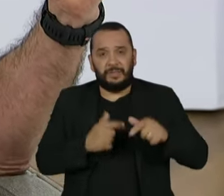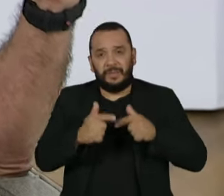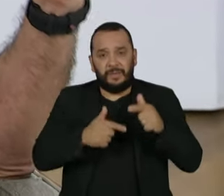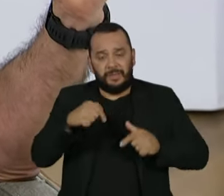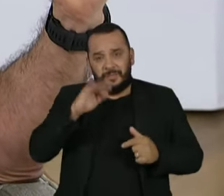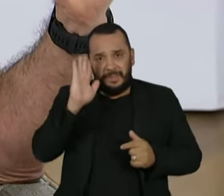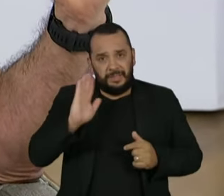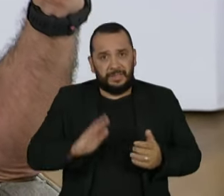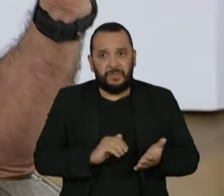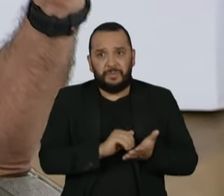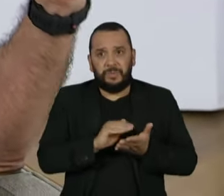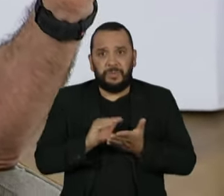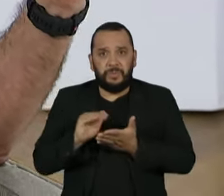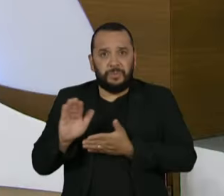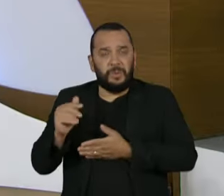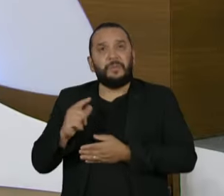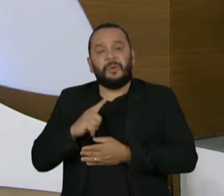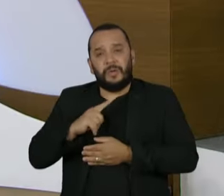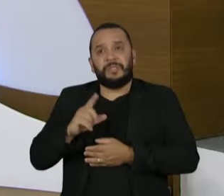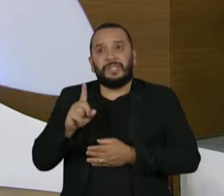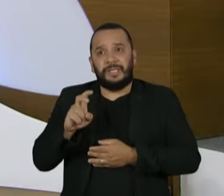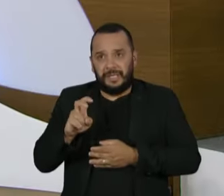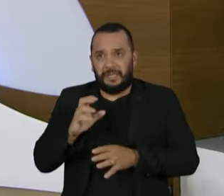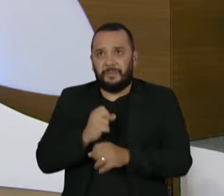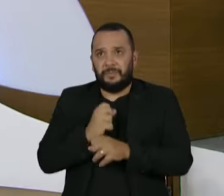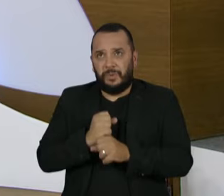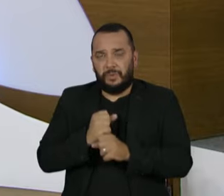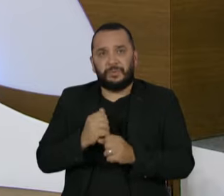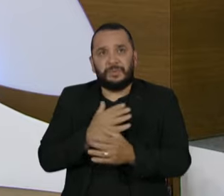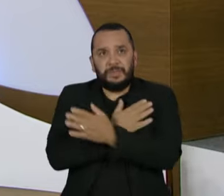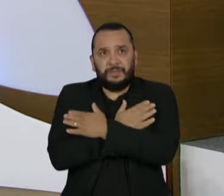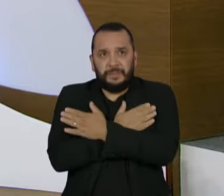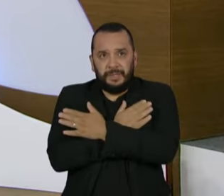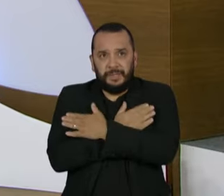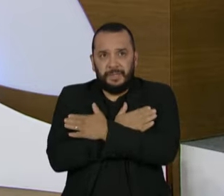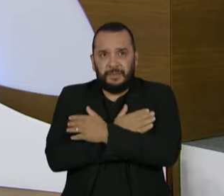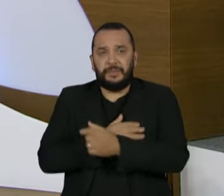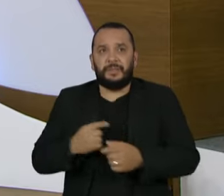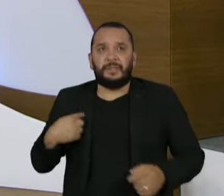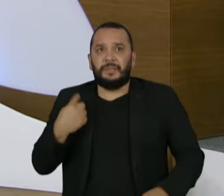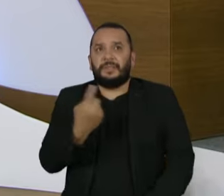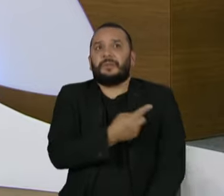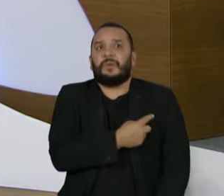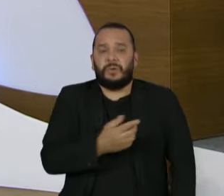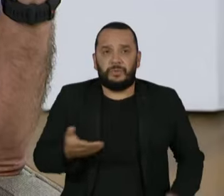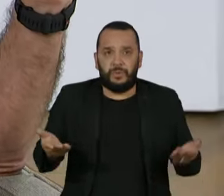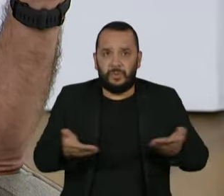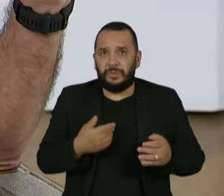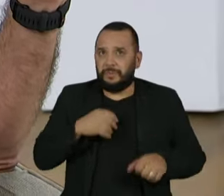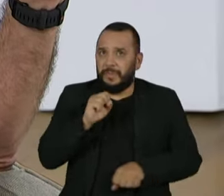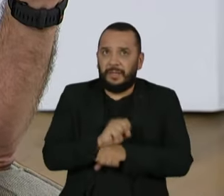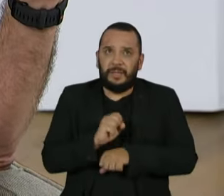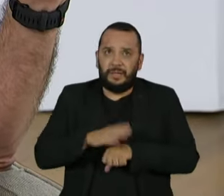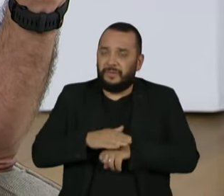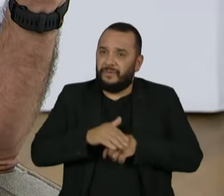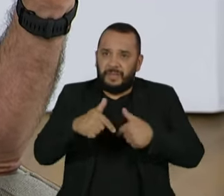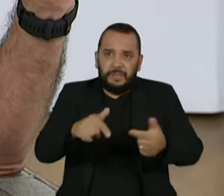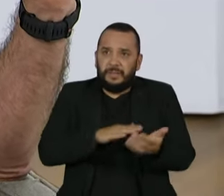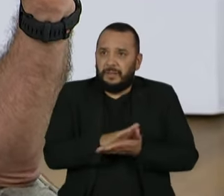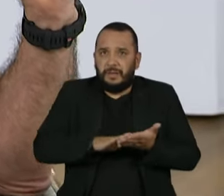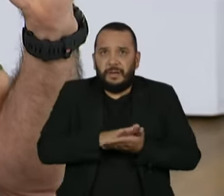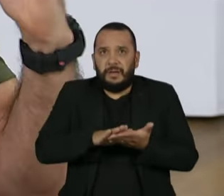pontos percentuais adicionais desemprego estrutural e a gente está literalmente parado sem fazer nada sobre isso